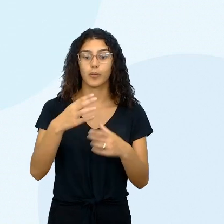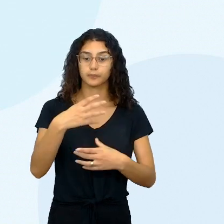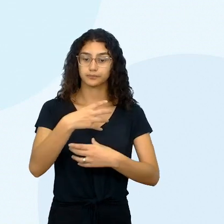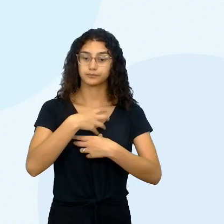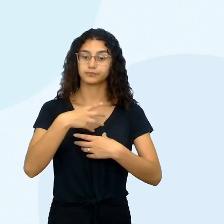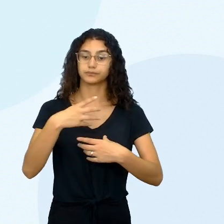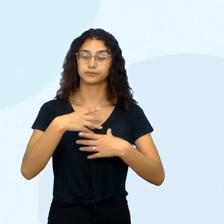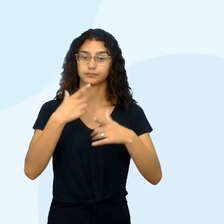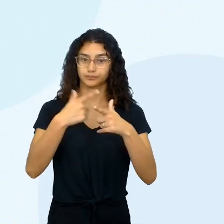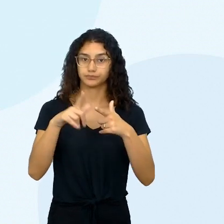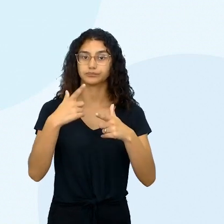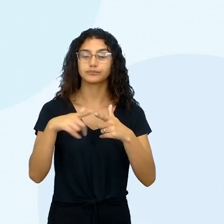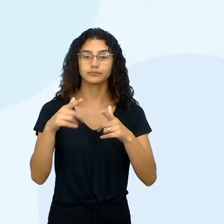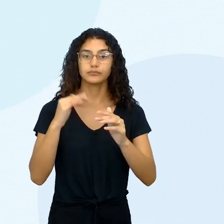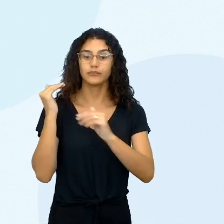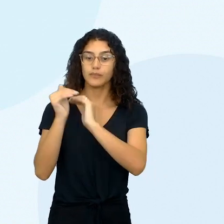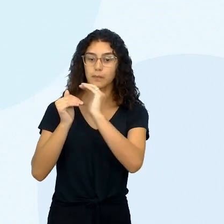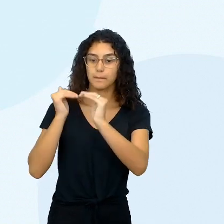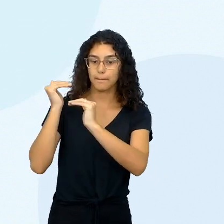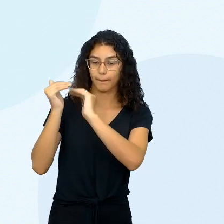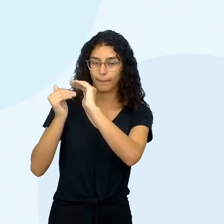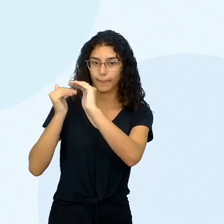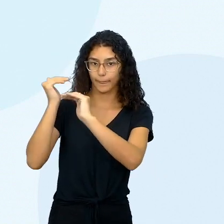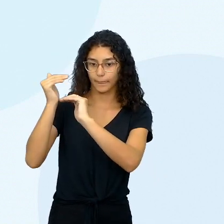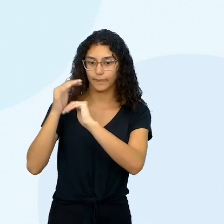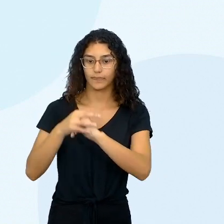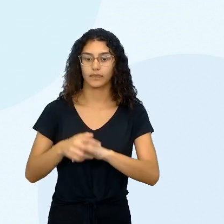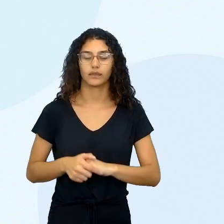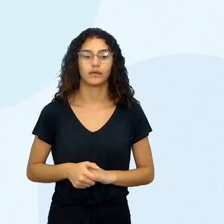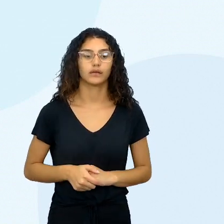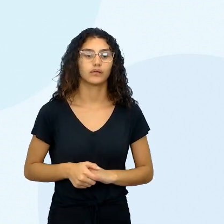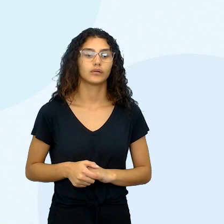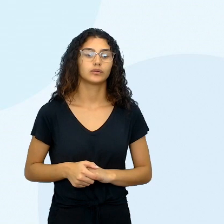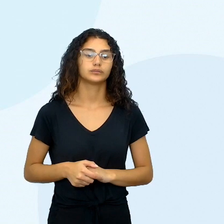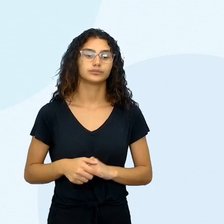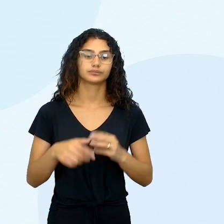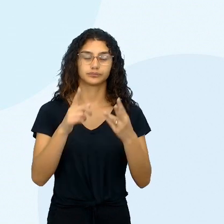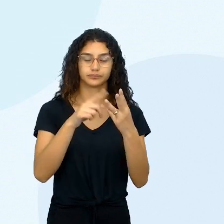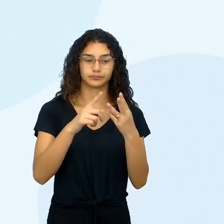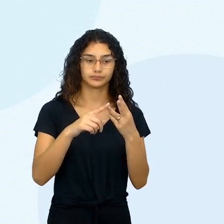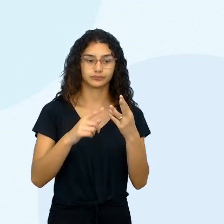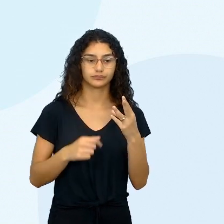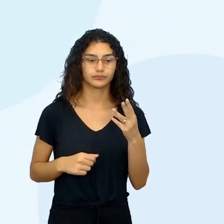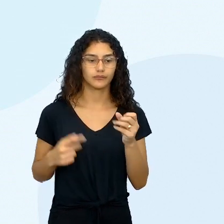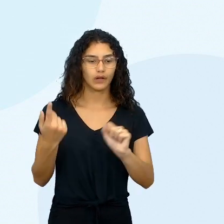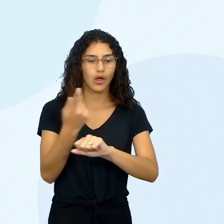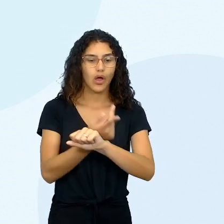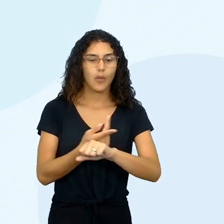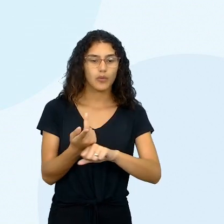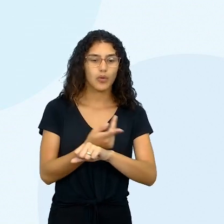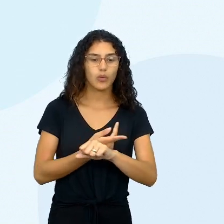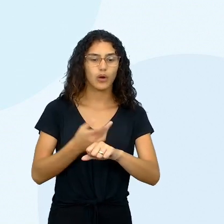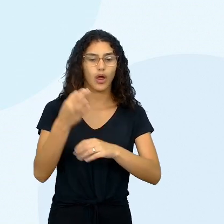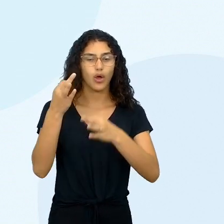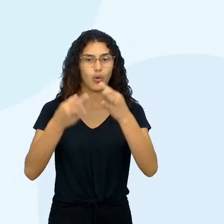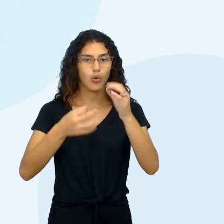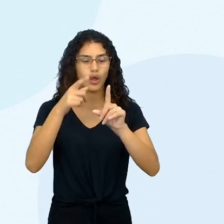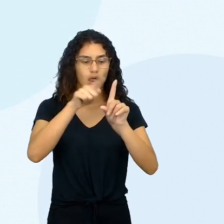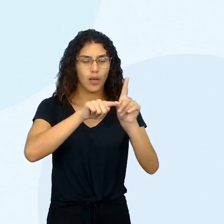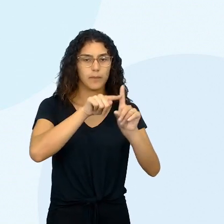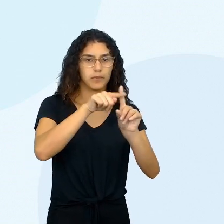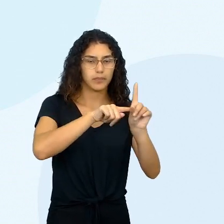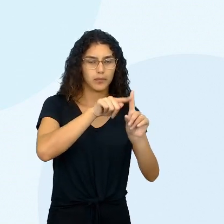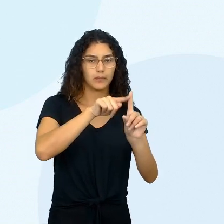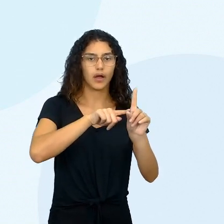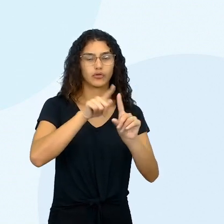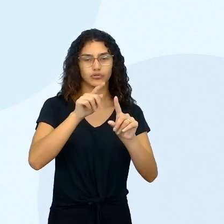os efeitos desse processo. Terceiro ponto, buscar ativamente justiça climática, que tem a ver com esse